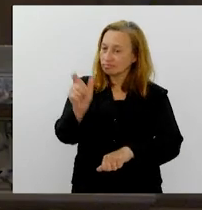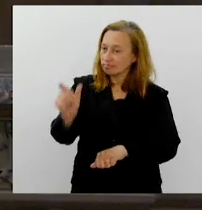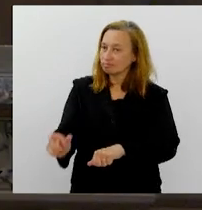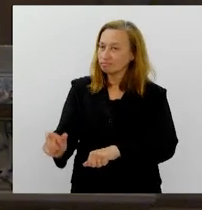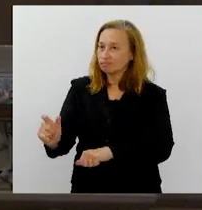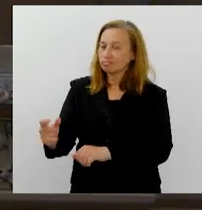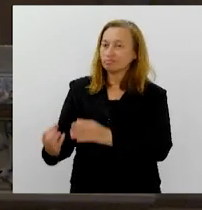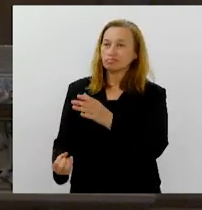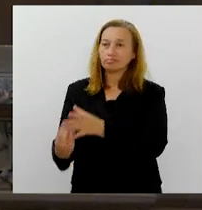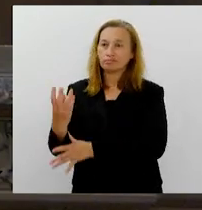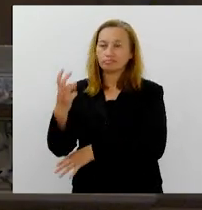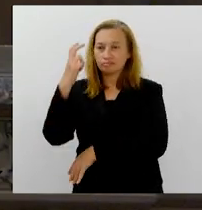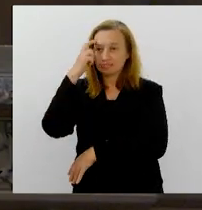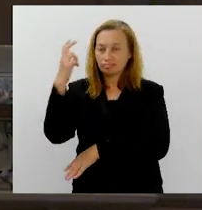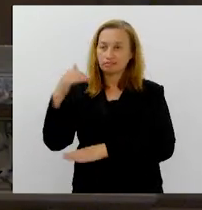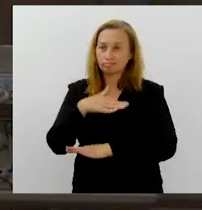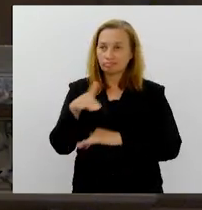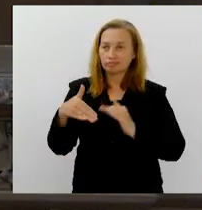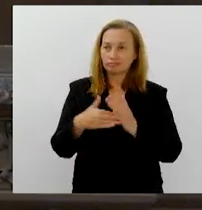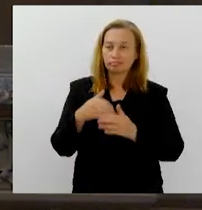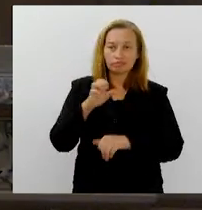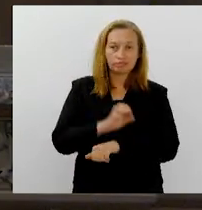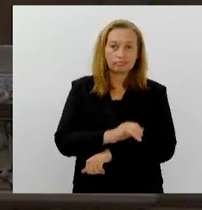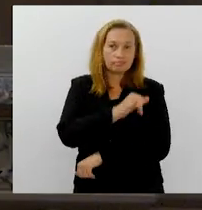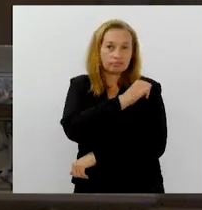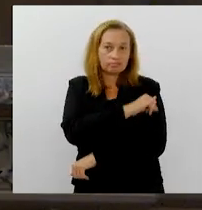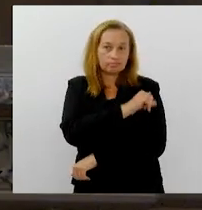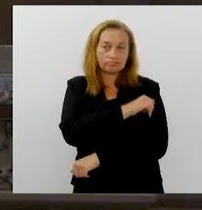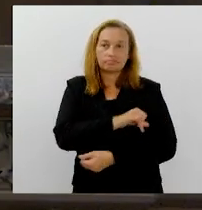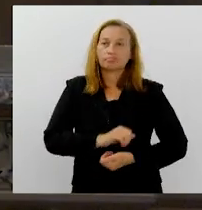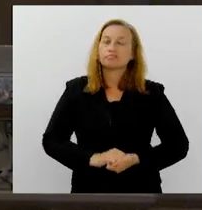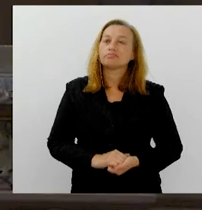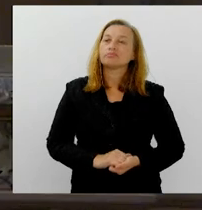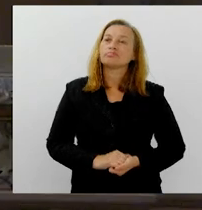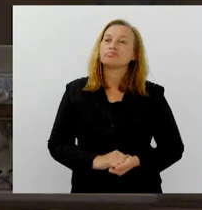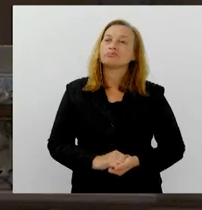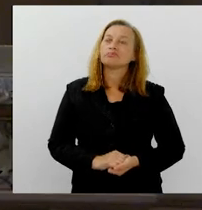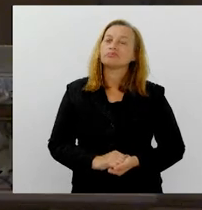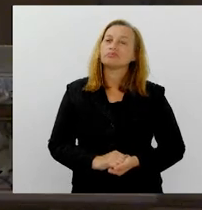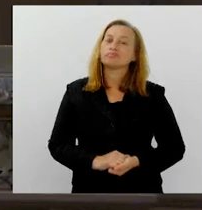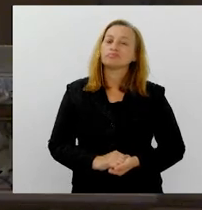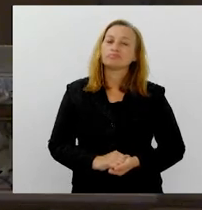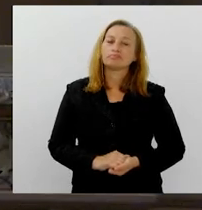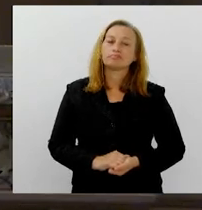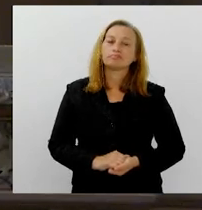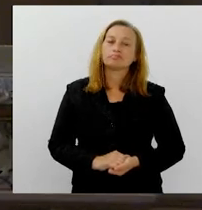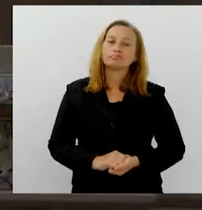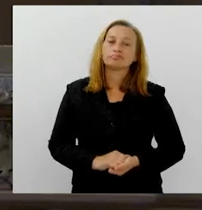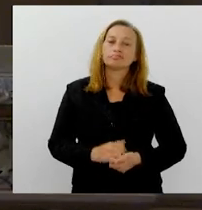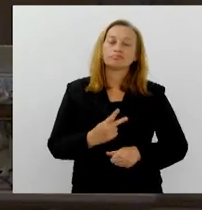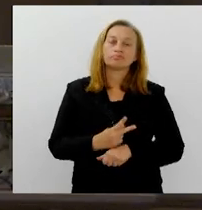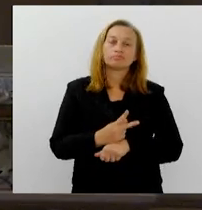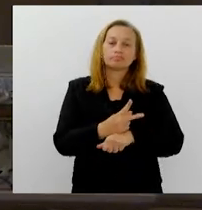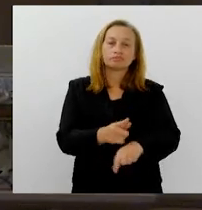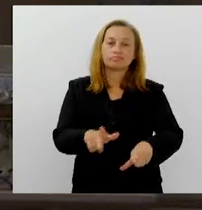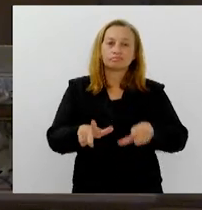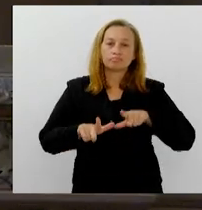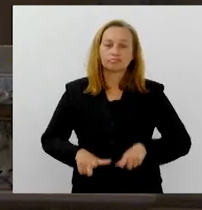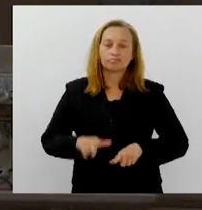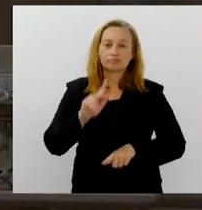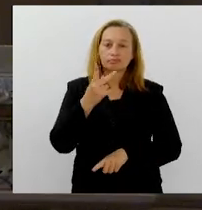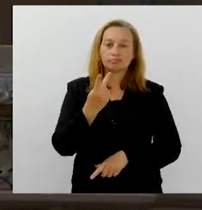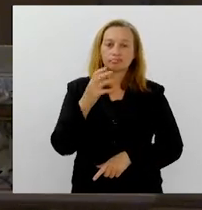de cultura de todo o estado do Rio de Janeiro, a premiação do diploma Iloneida